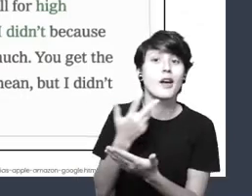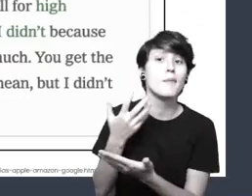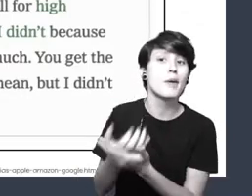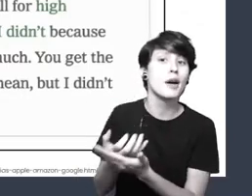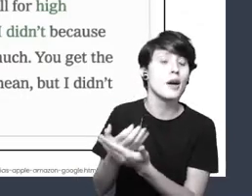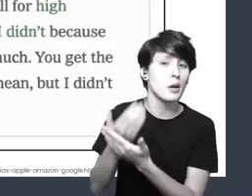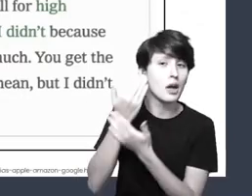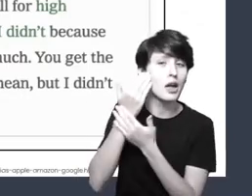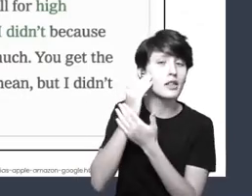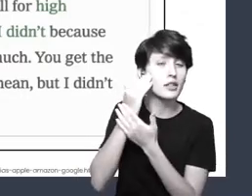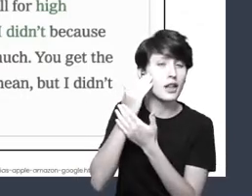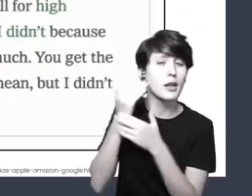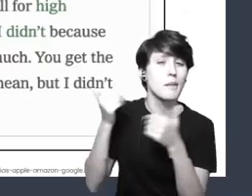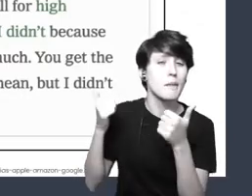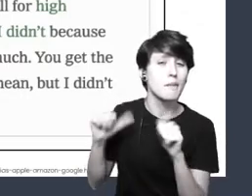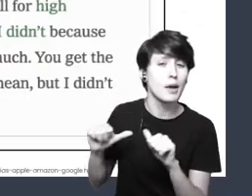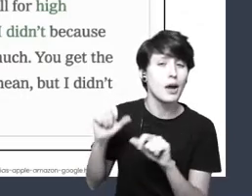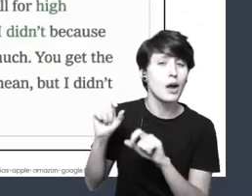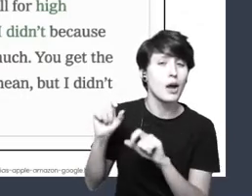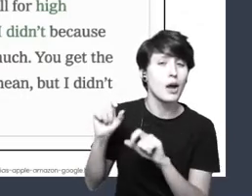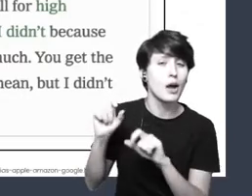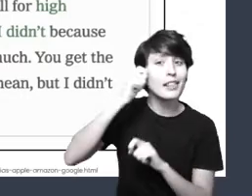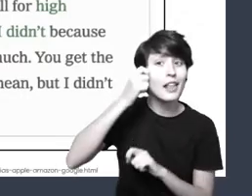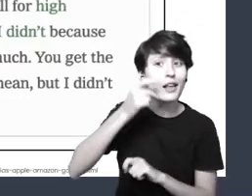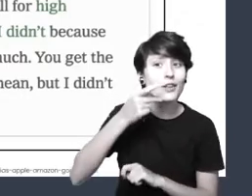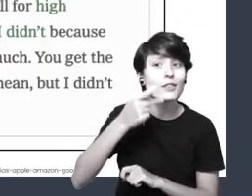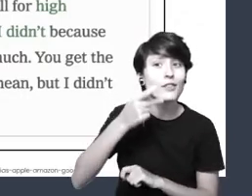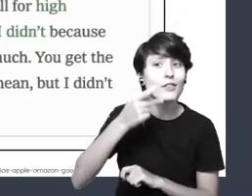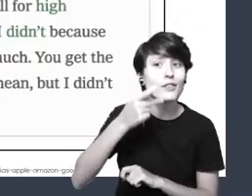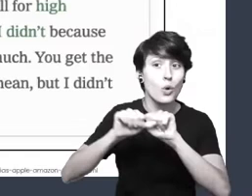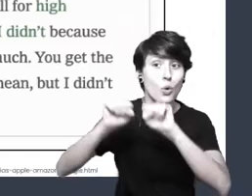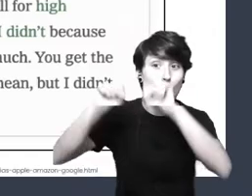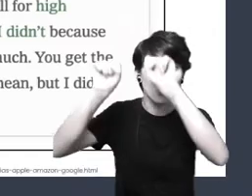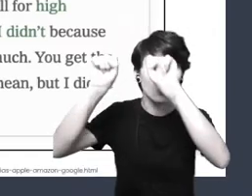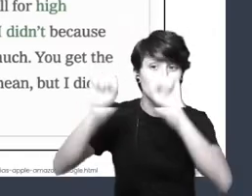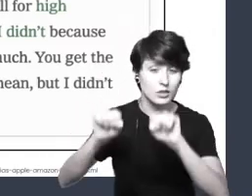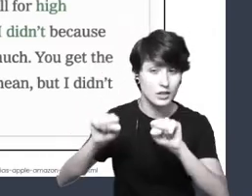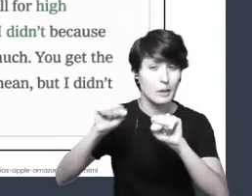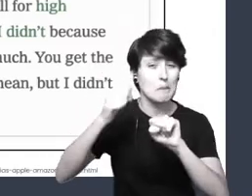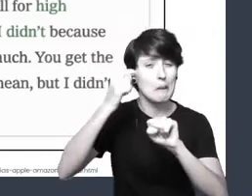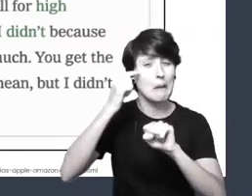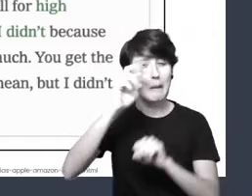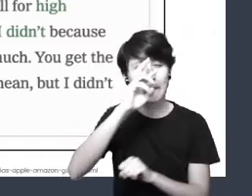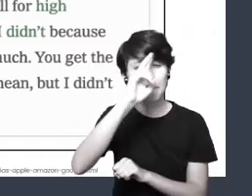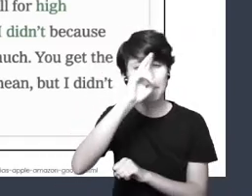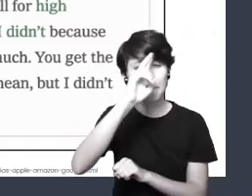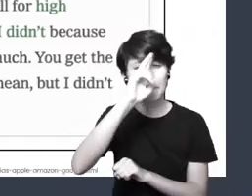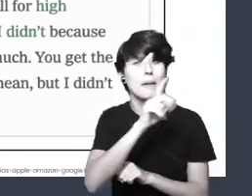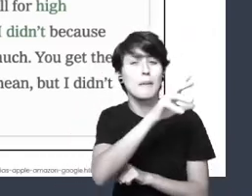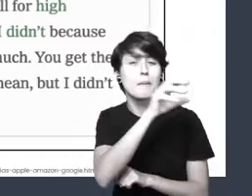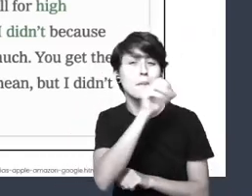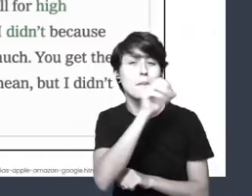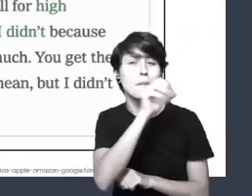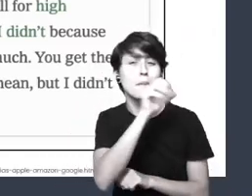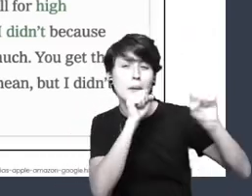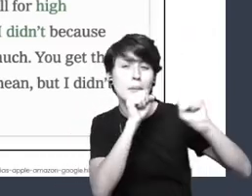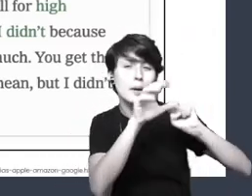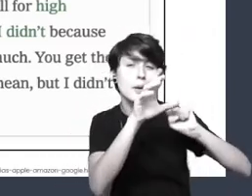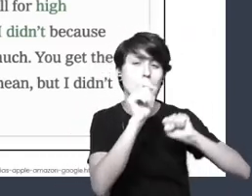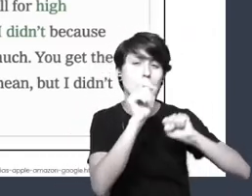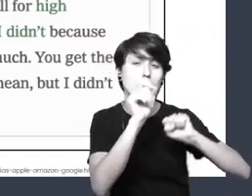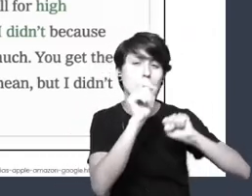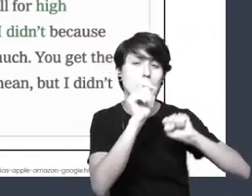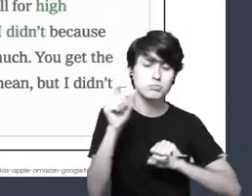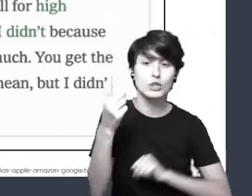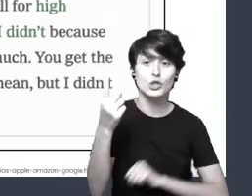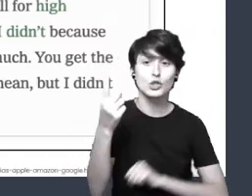pior o que os negros dizem. Os sistemas eles se equivocaram na identificação de palavras em cerca de 19%